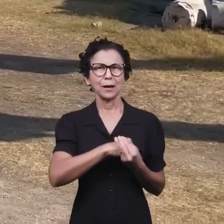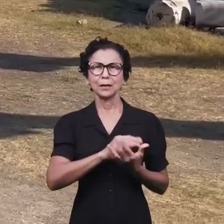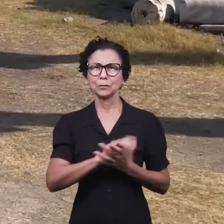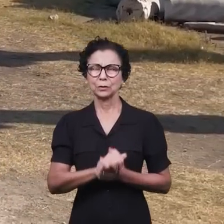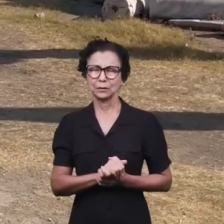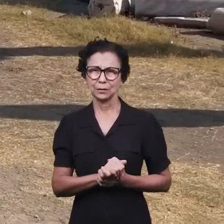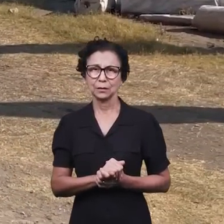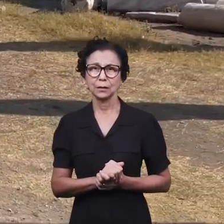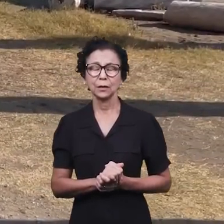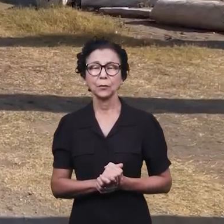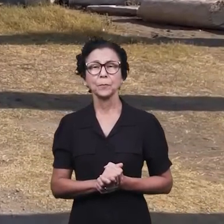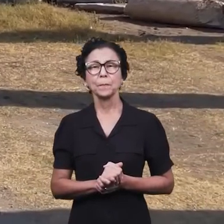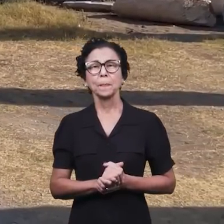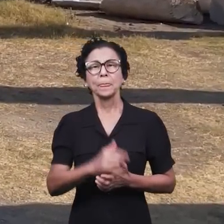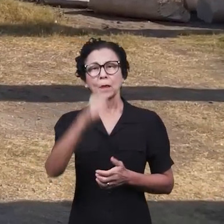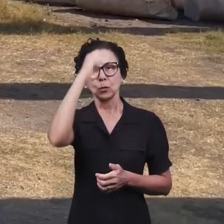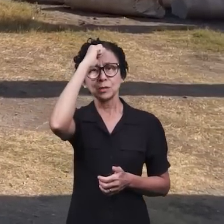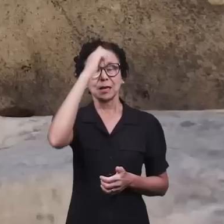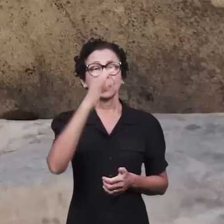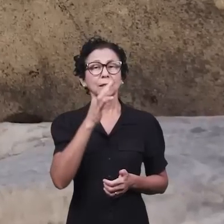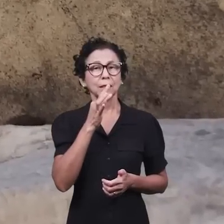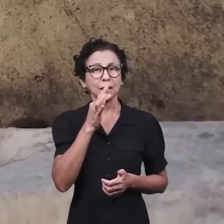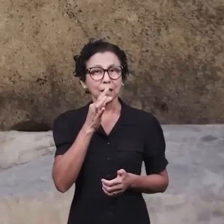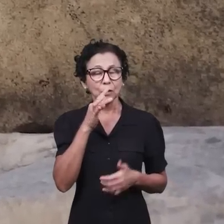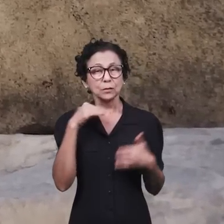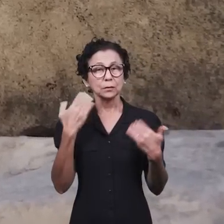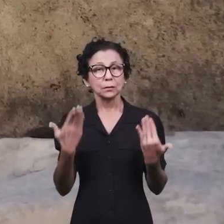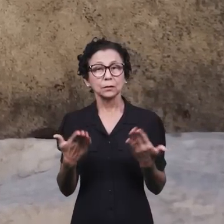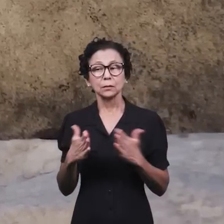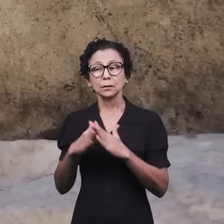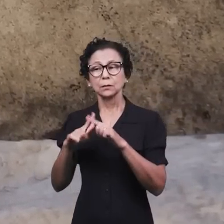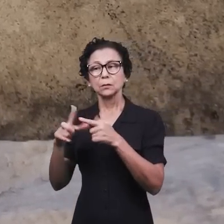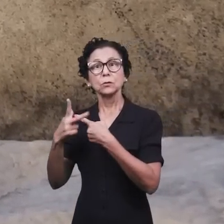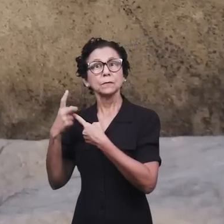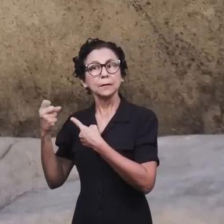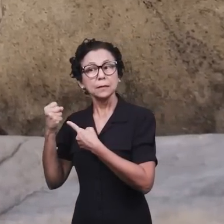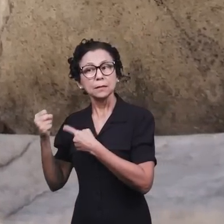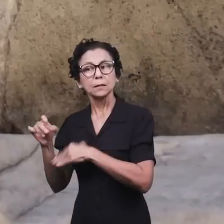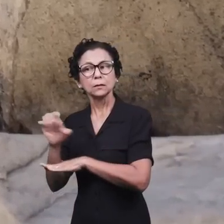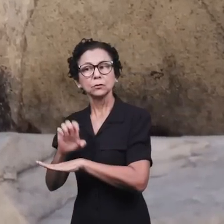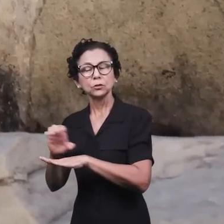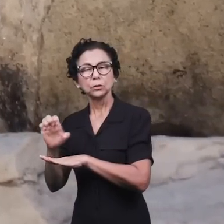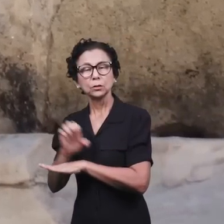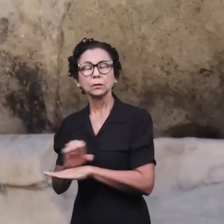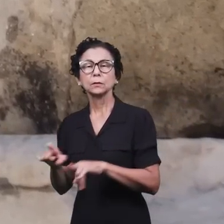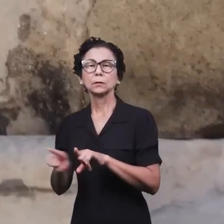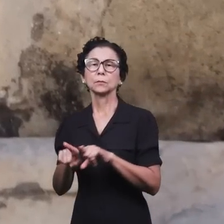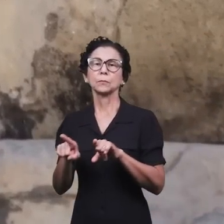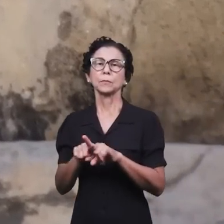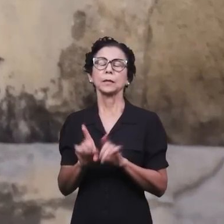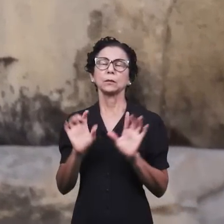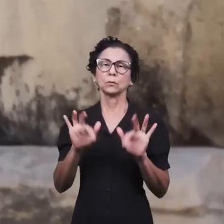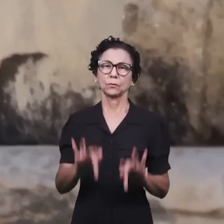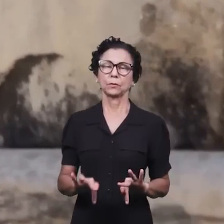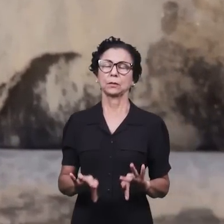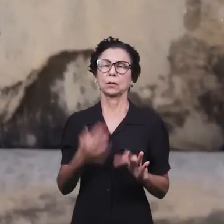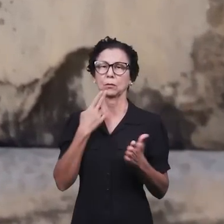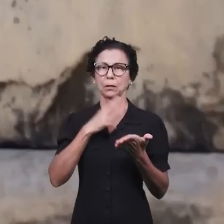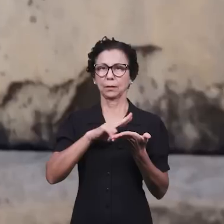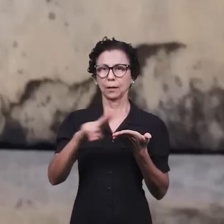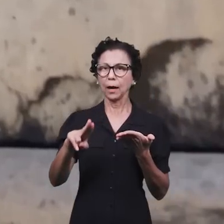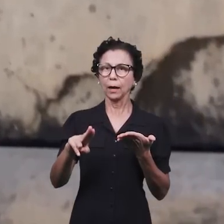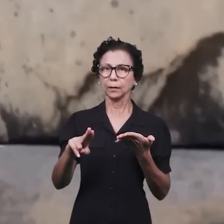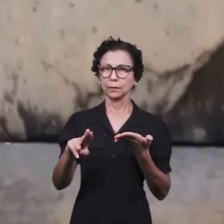o paganismo, então todas essas oposições, a igreja ali venceu, ela foi vencedora. E até mesmo o Senhor Jesus, ao terminar